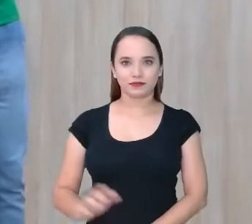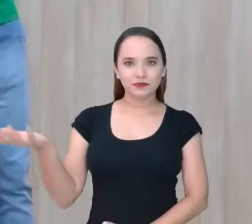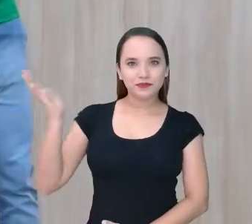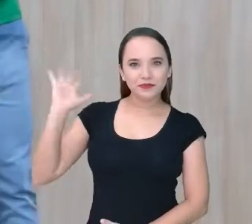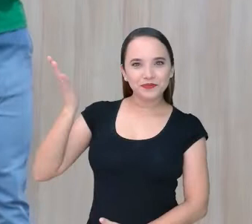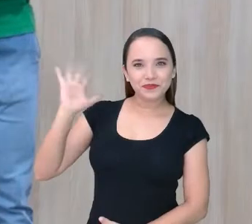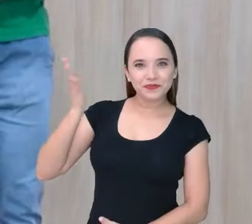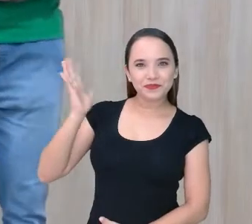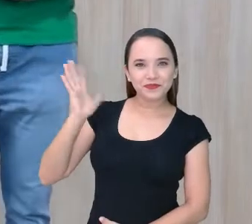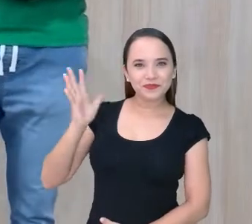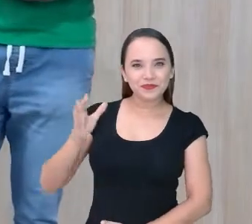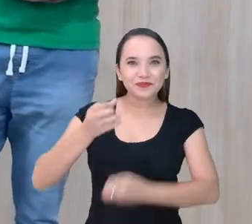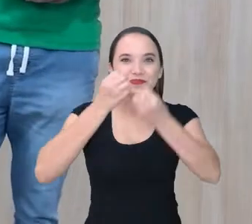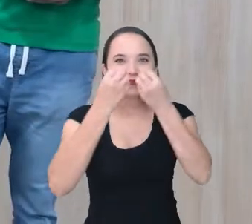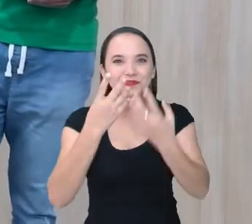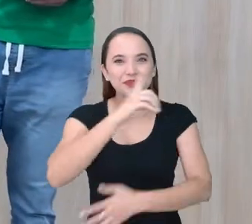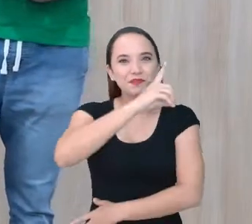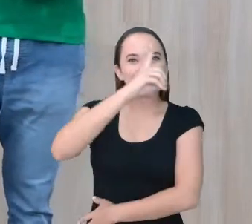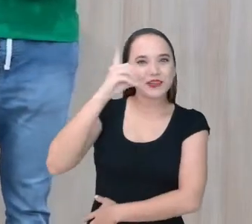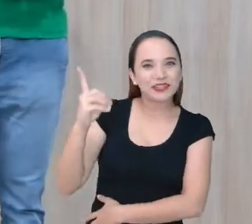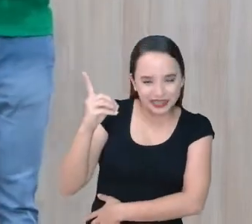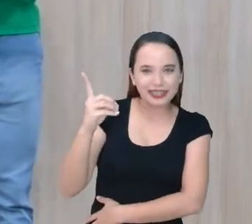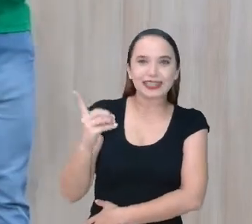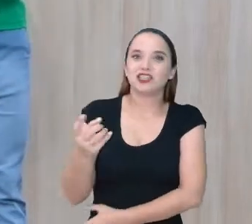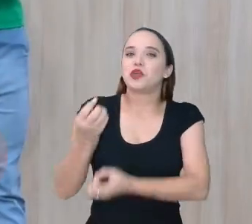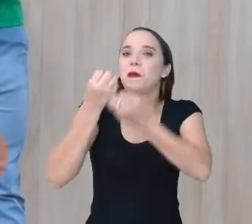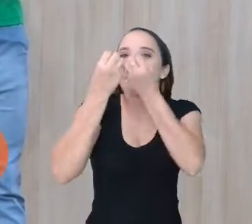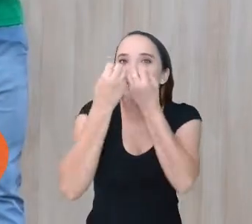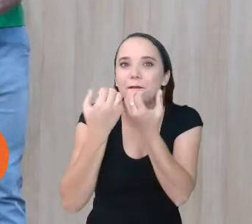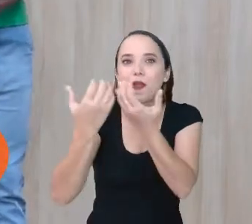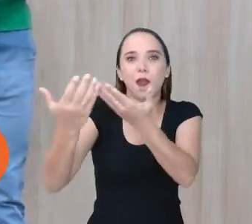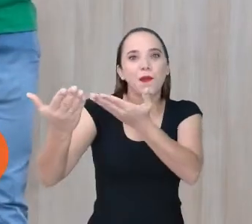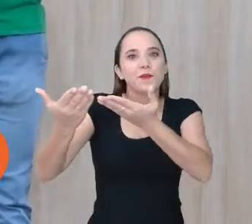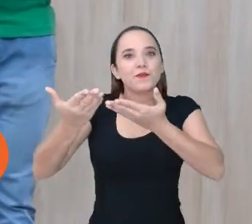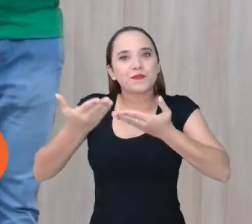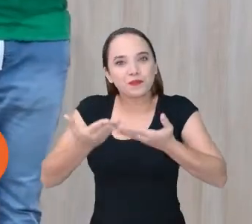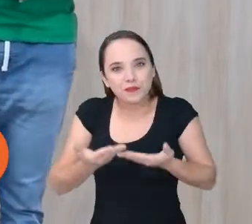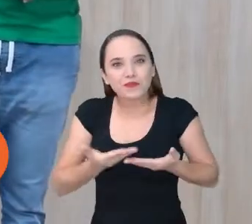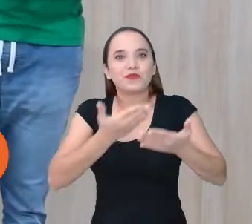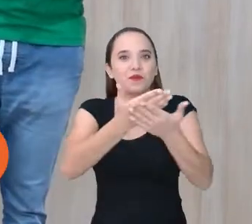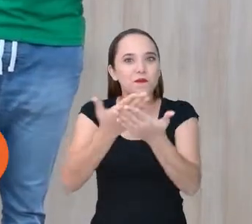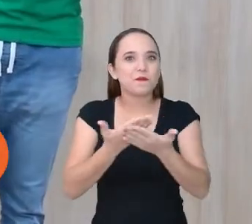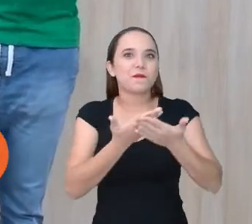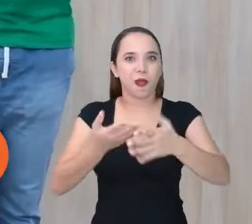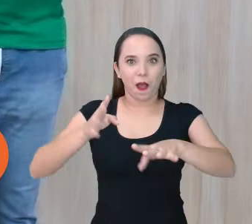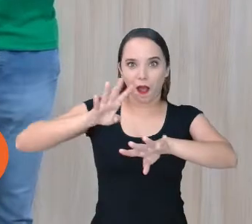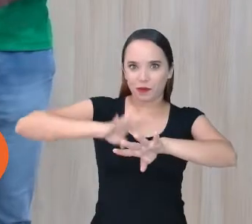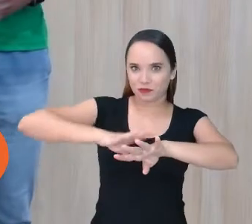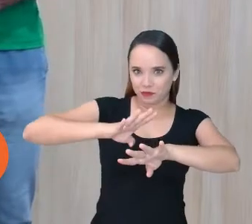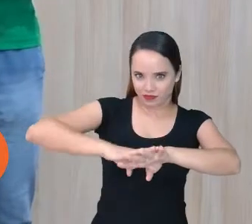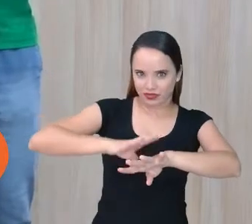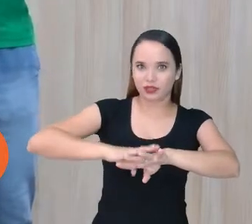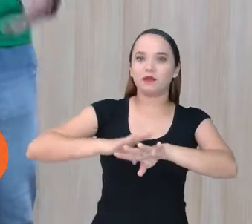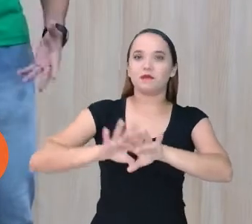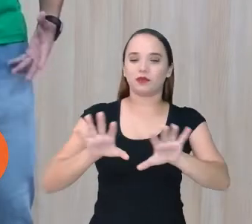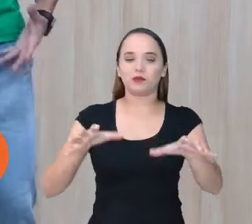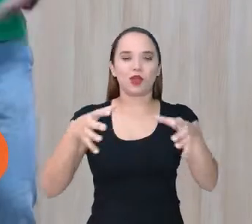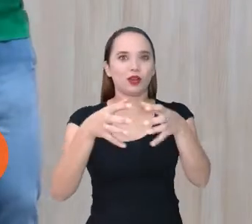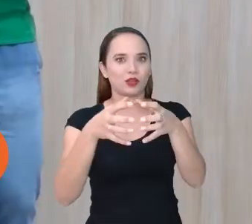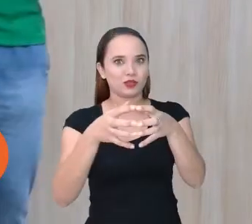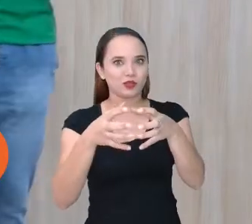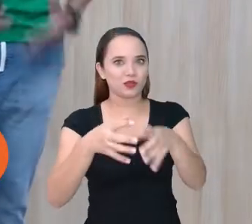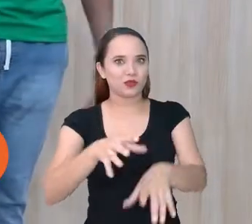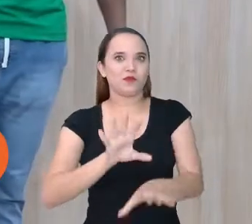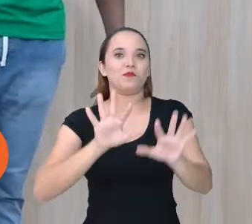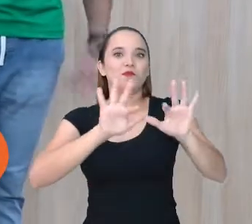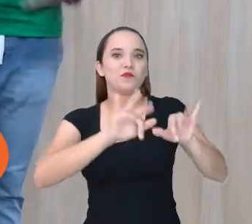Olá pessoal, muito bom dia, seja muito bem-vindo a mais uma aula de matemática para as turmas aí dos